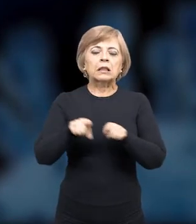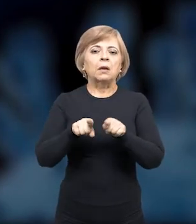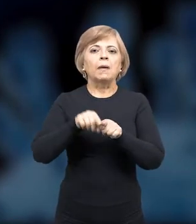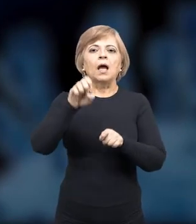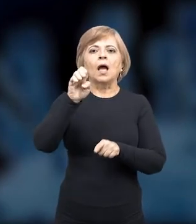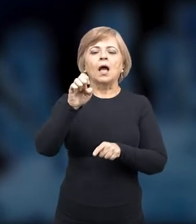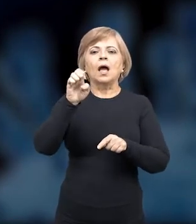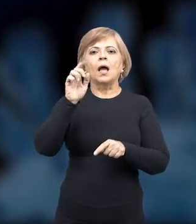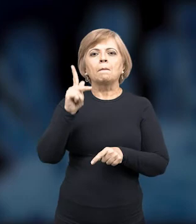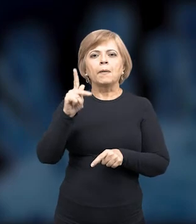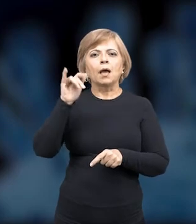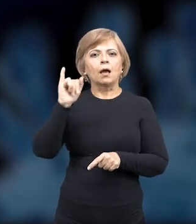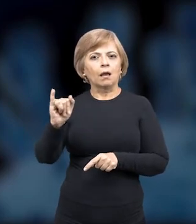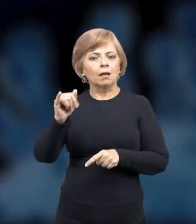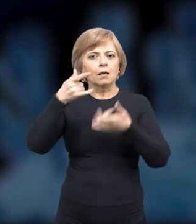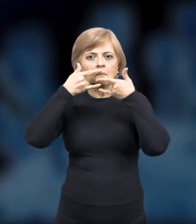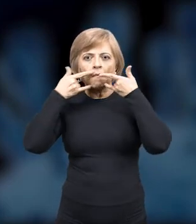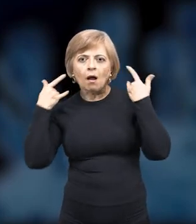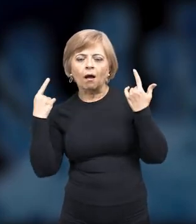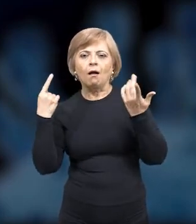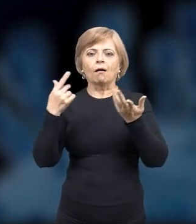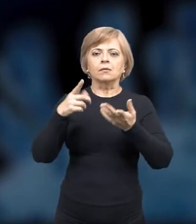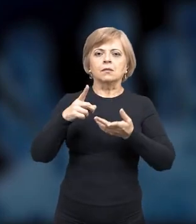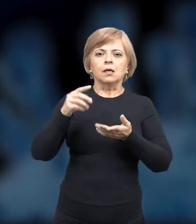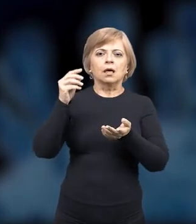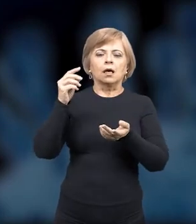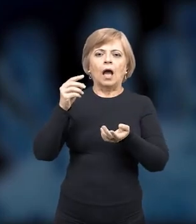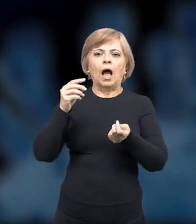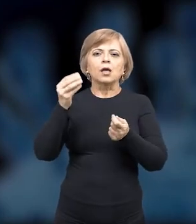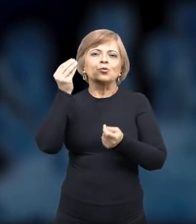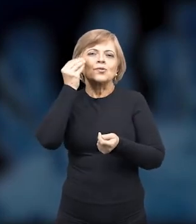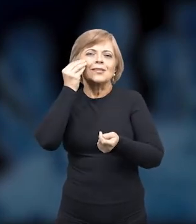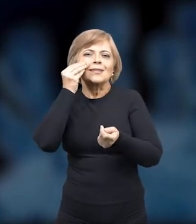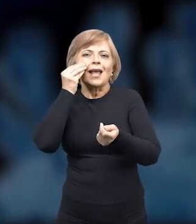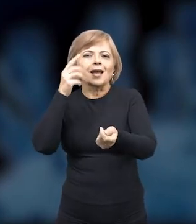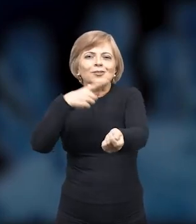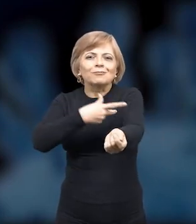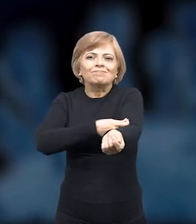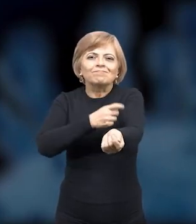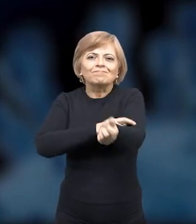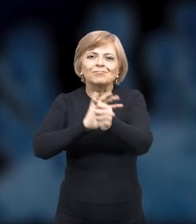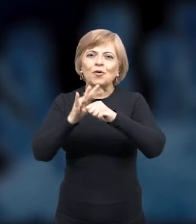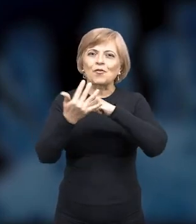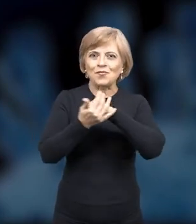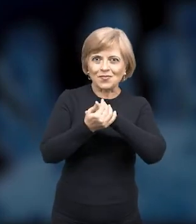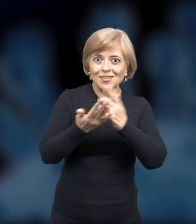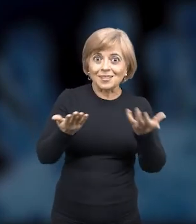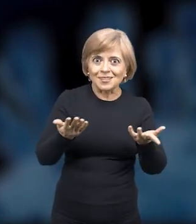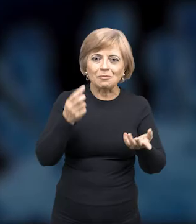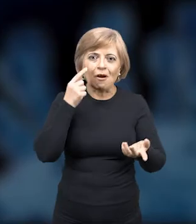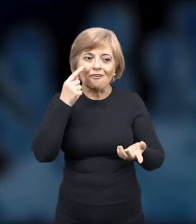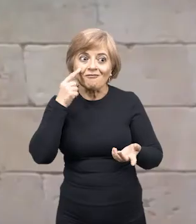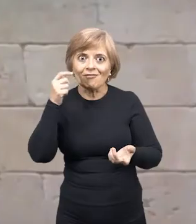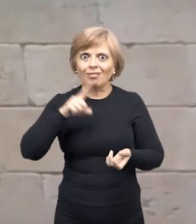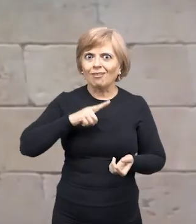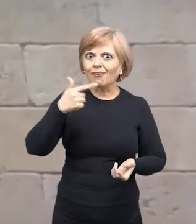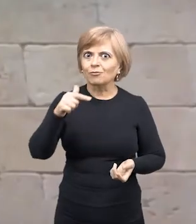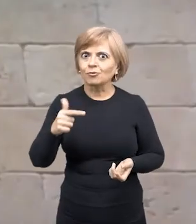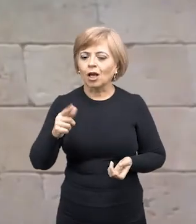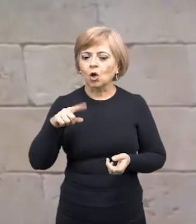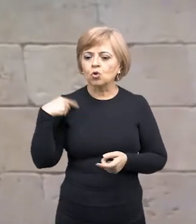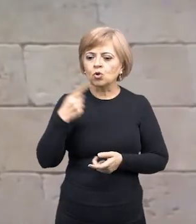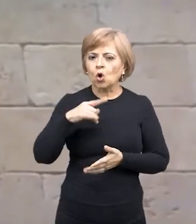máscaras, dos testes de Covid. Foram diversas ações civis públicas que nós ajuizamos durante a execução do contrato